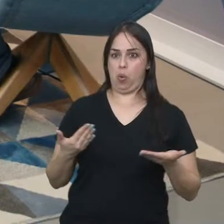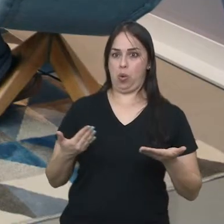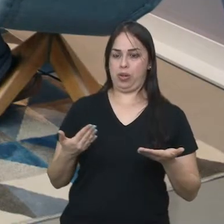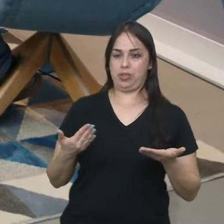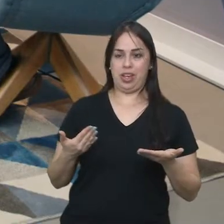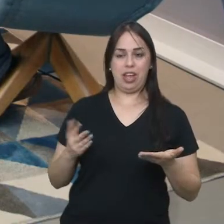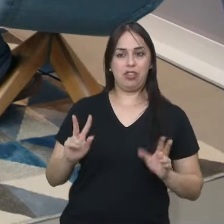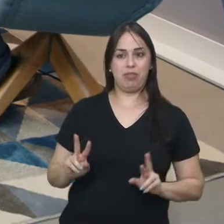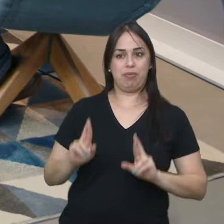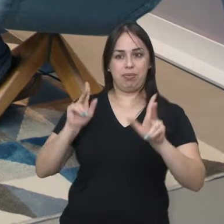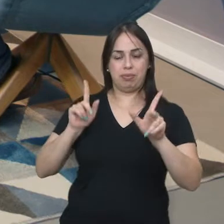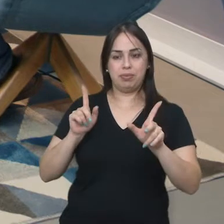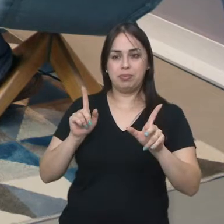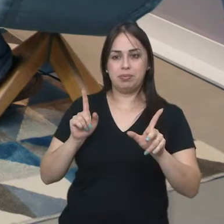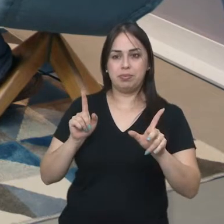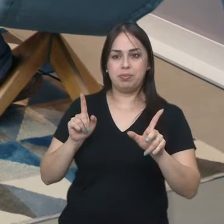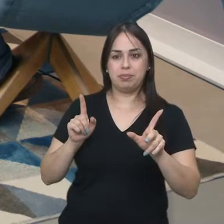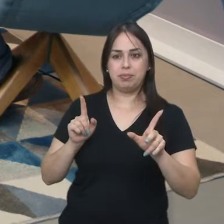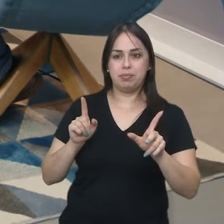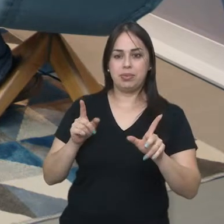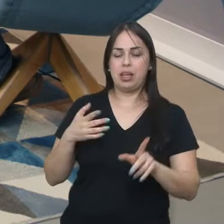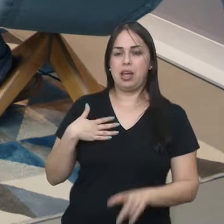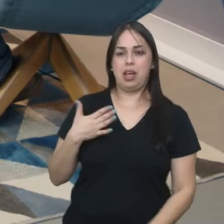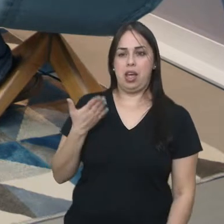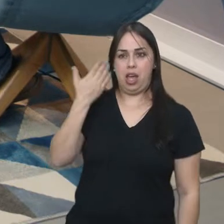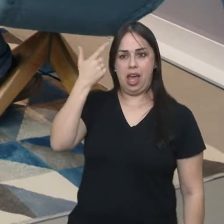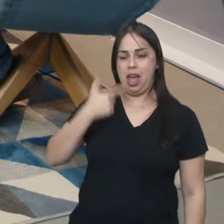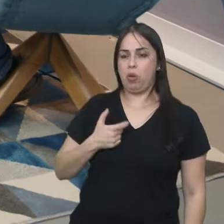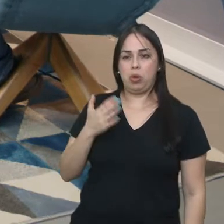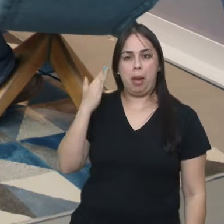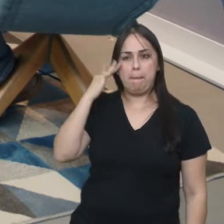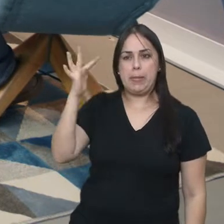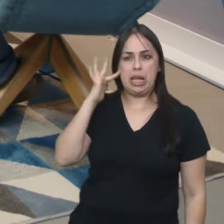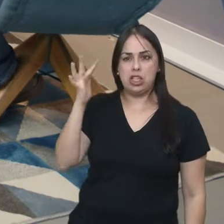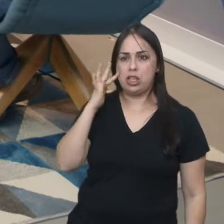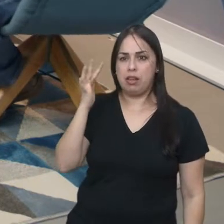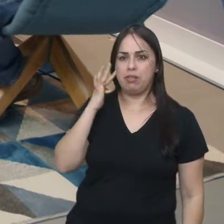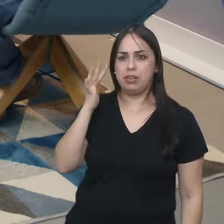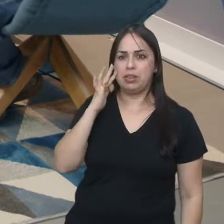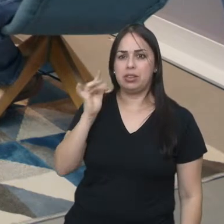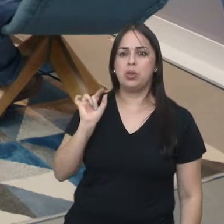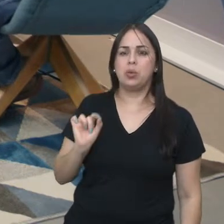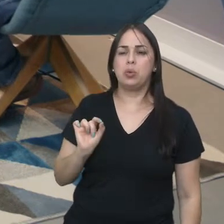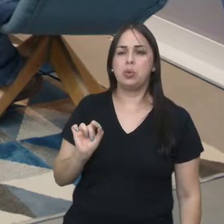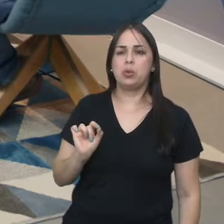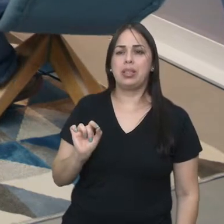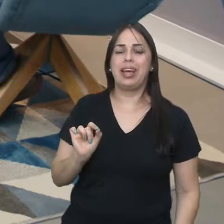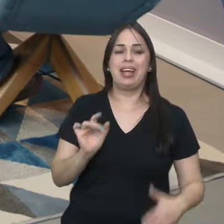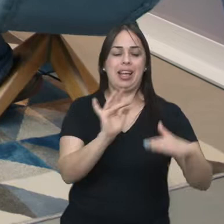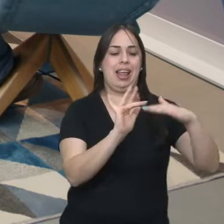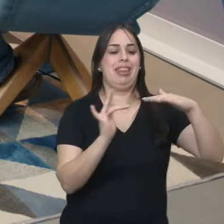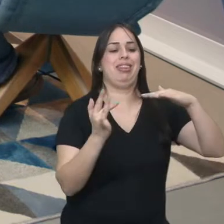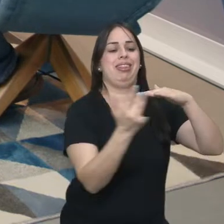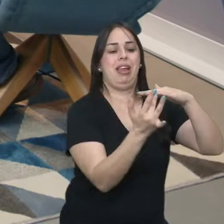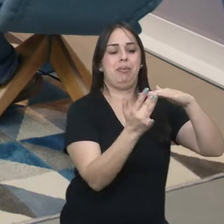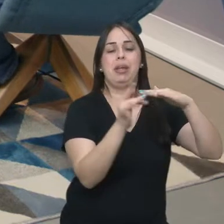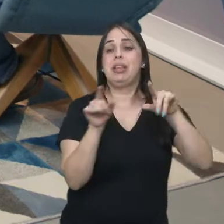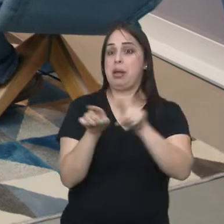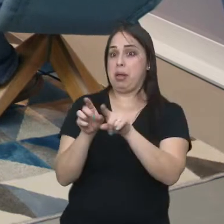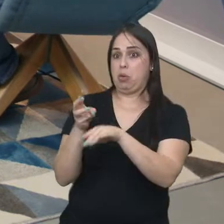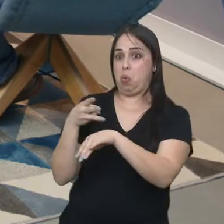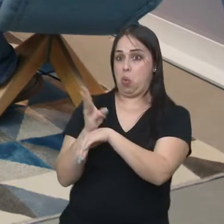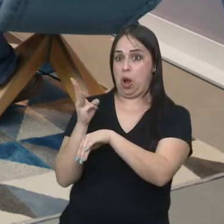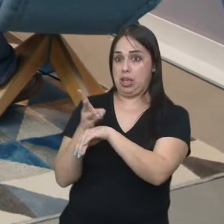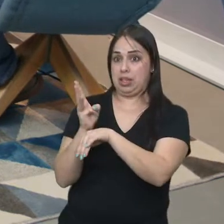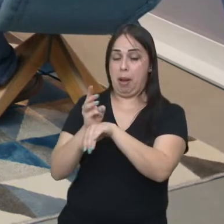porque hoje a gente vive um fenômeno que eu não imaginava o impacto desse fenômeno, que é o fenômeno das redes sociais e